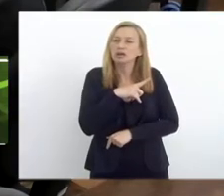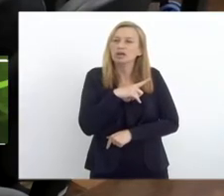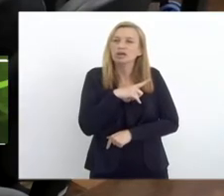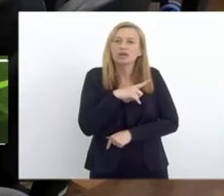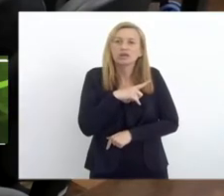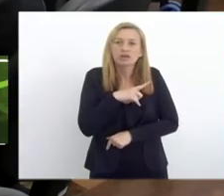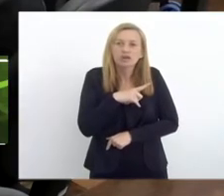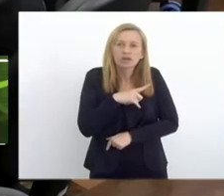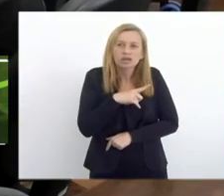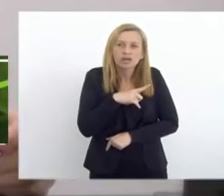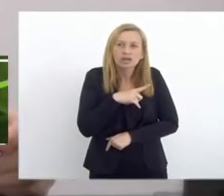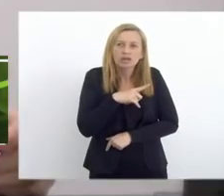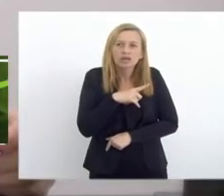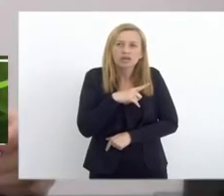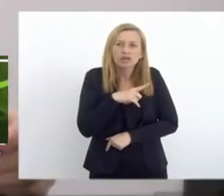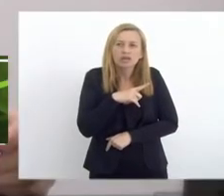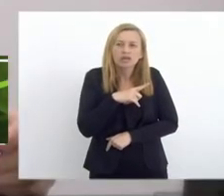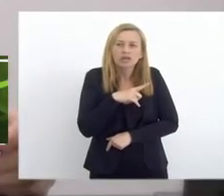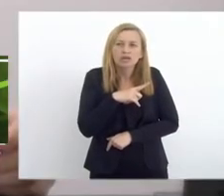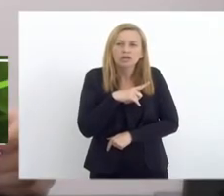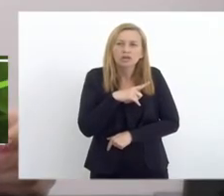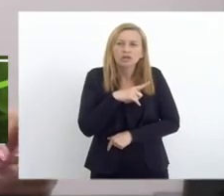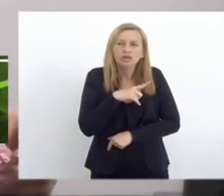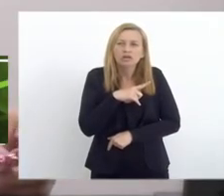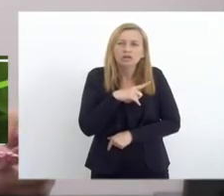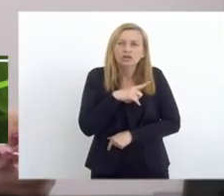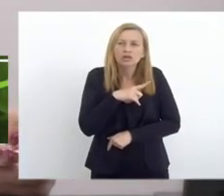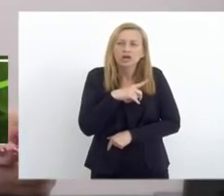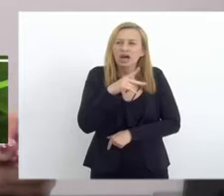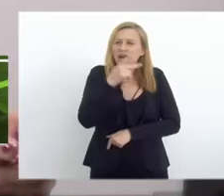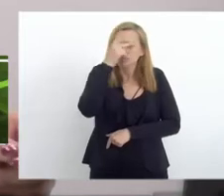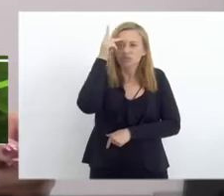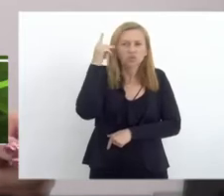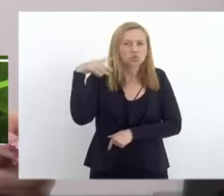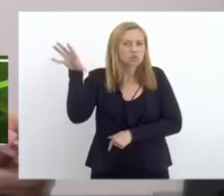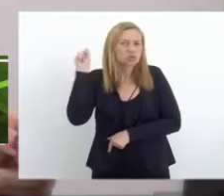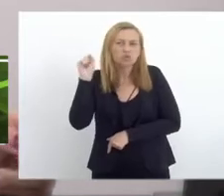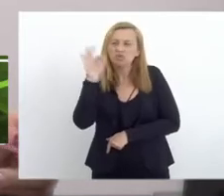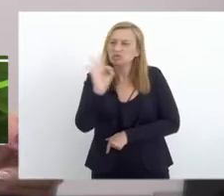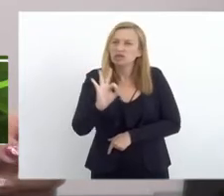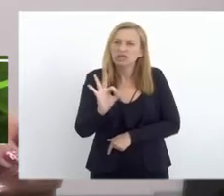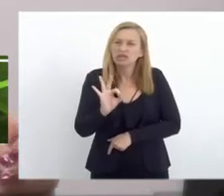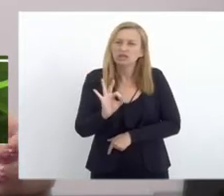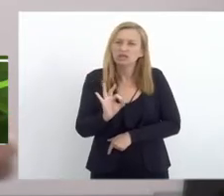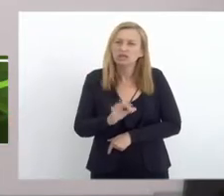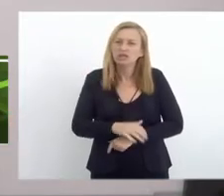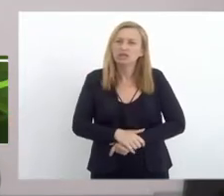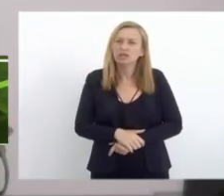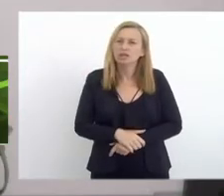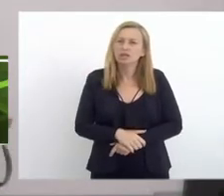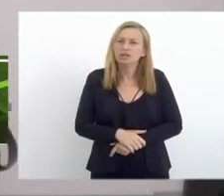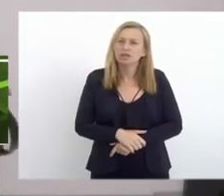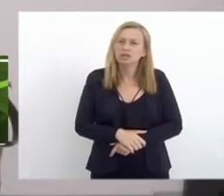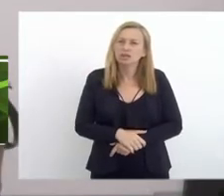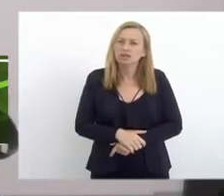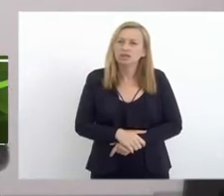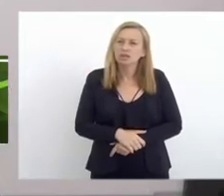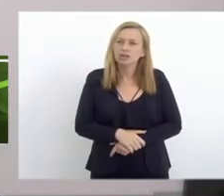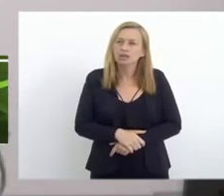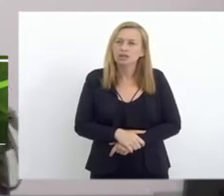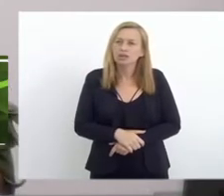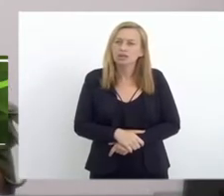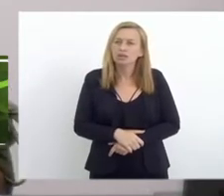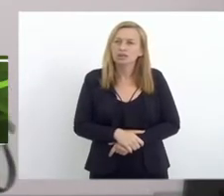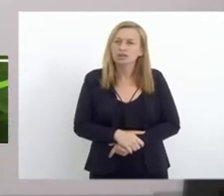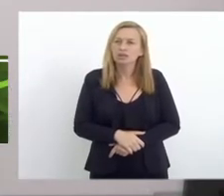A maior parte da audiência não ouviu nada até agora. É que estava falando na transmissão, o som já foi resolvido. É, foi. É que tinha bloqueado o chip do microfone, porque nem o